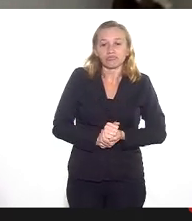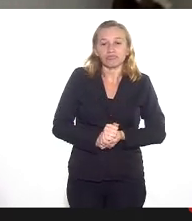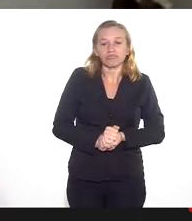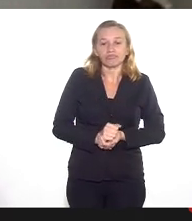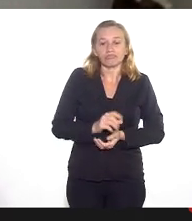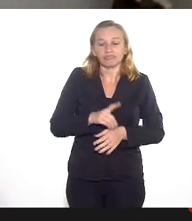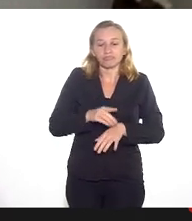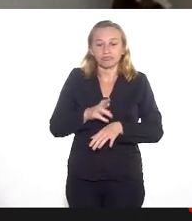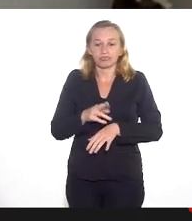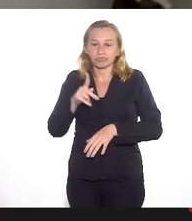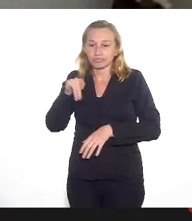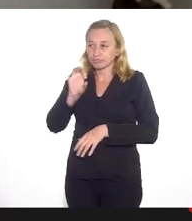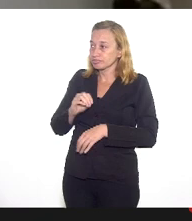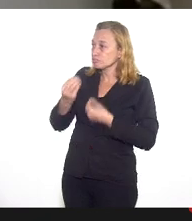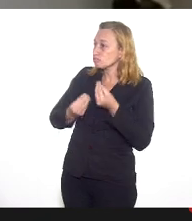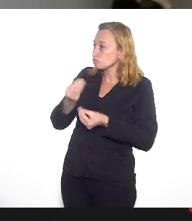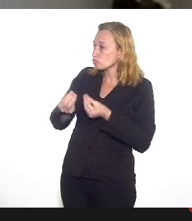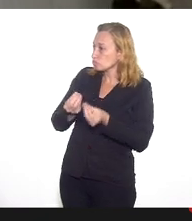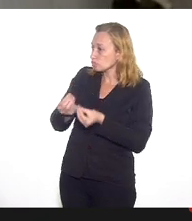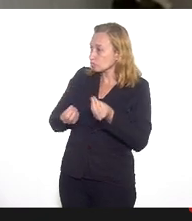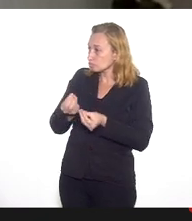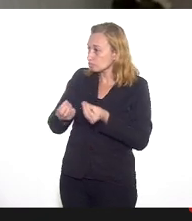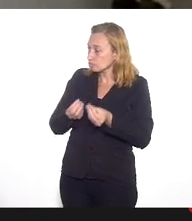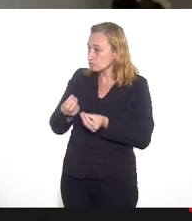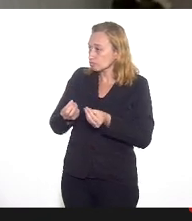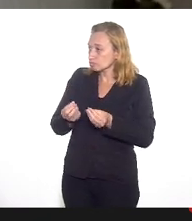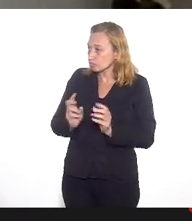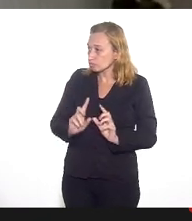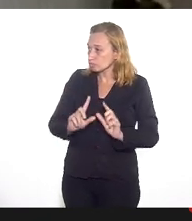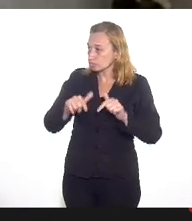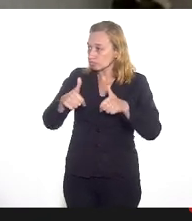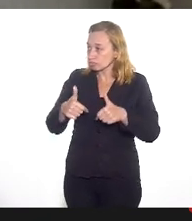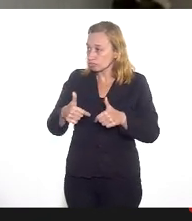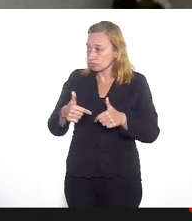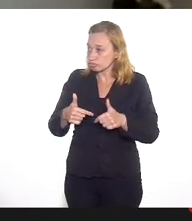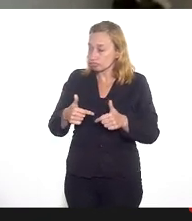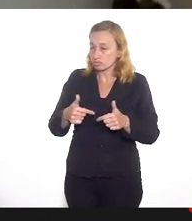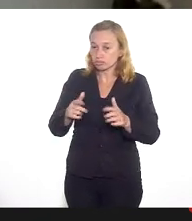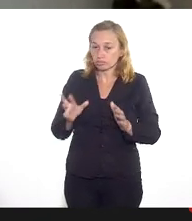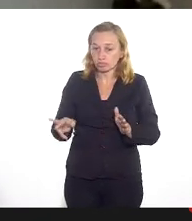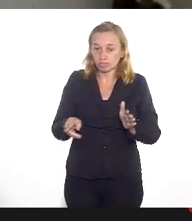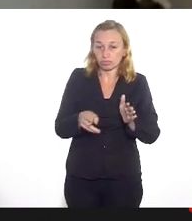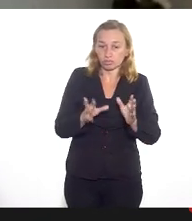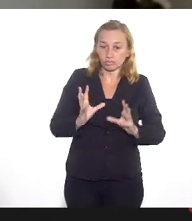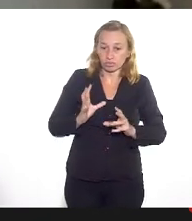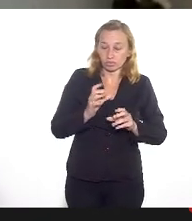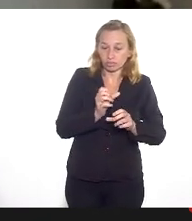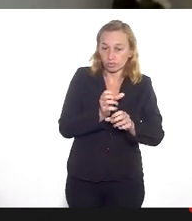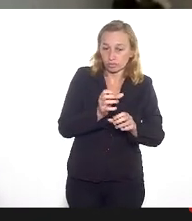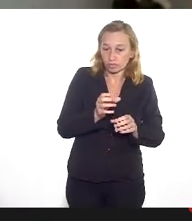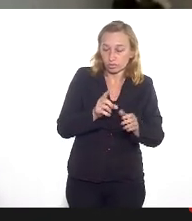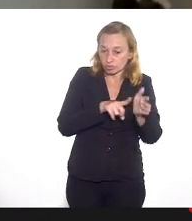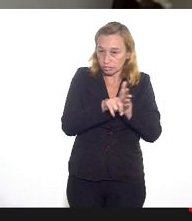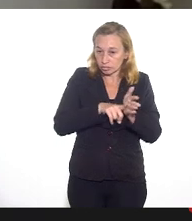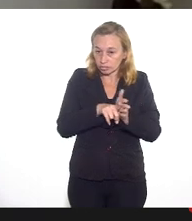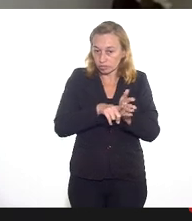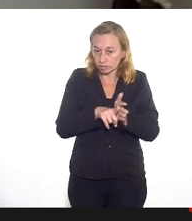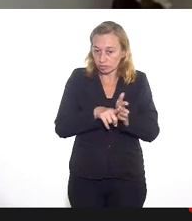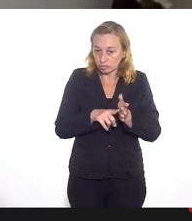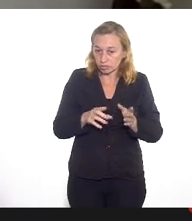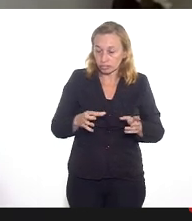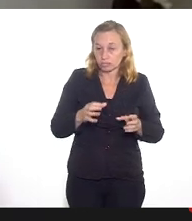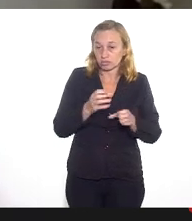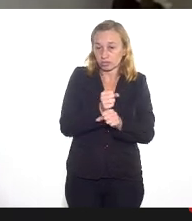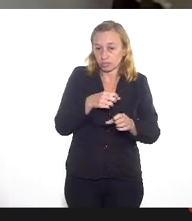doutor Paulo, de como é que funciona, né, a revisão da base de cálculo da participação